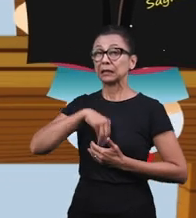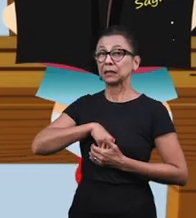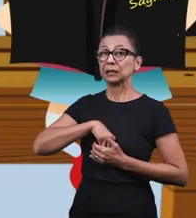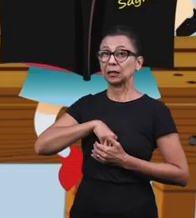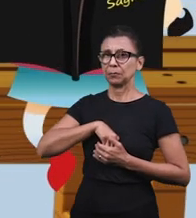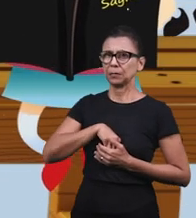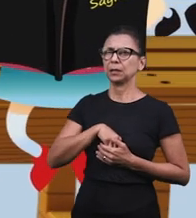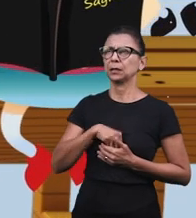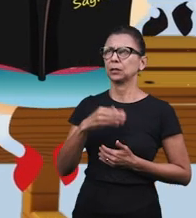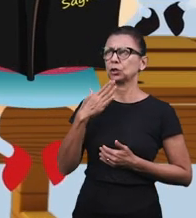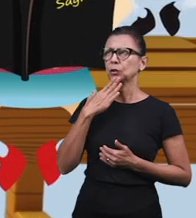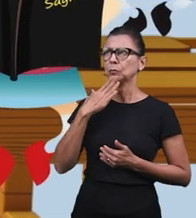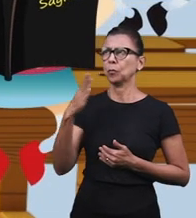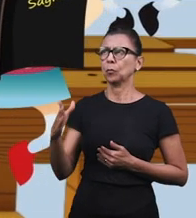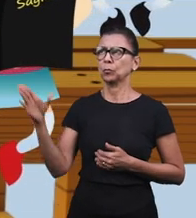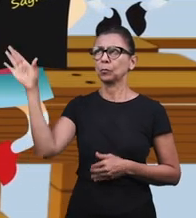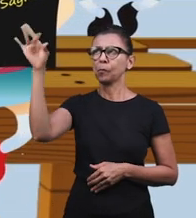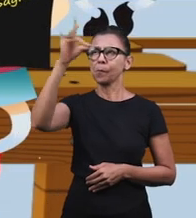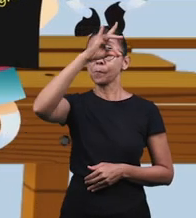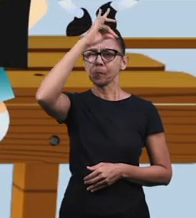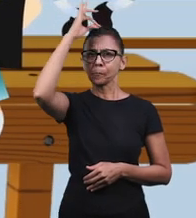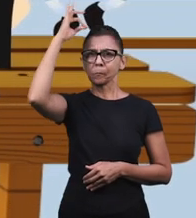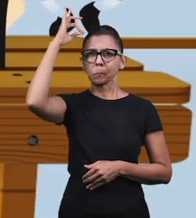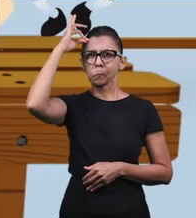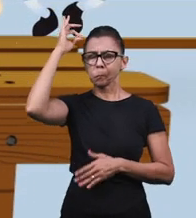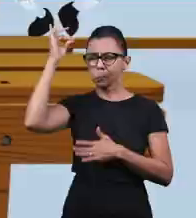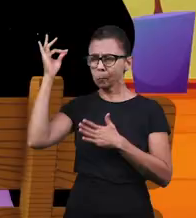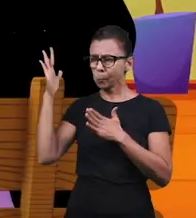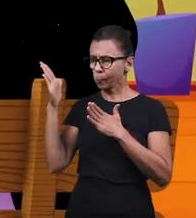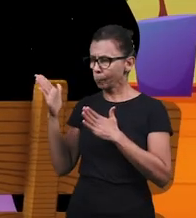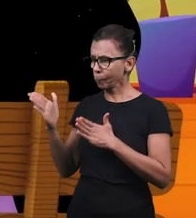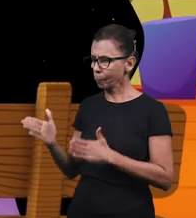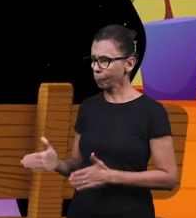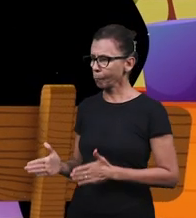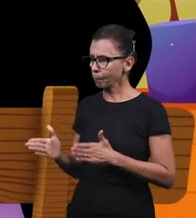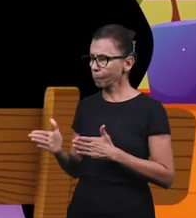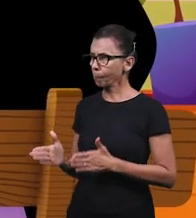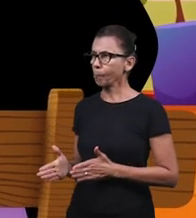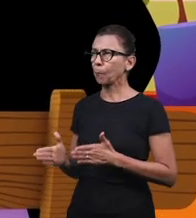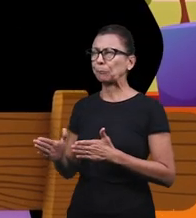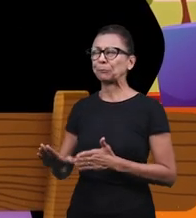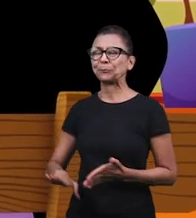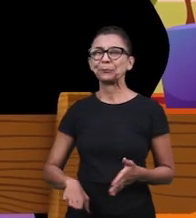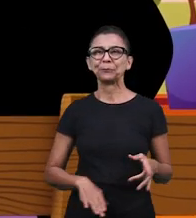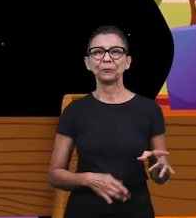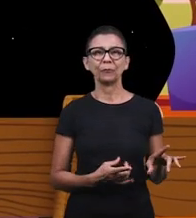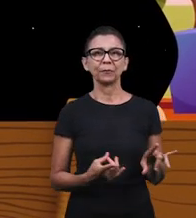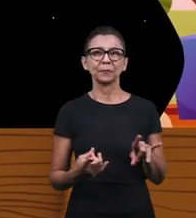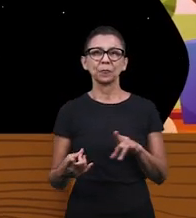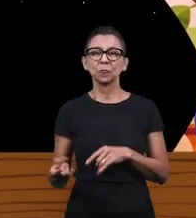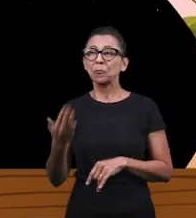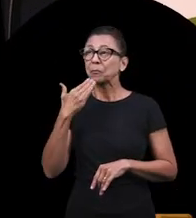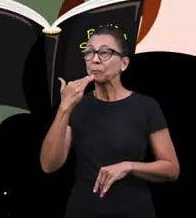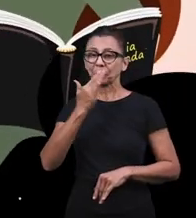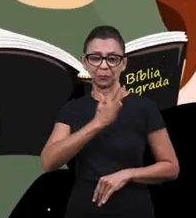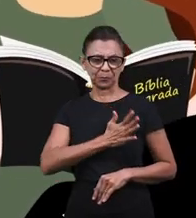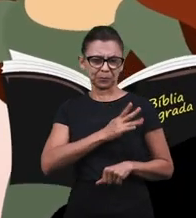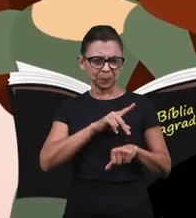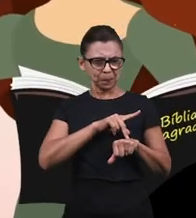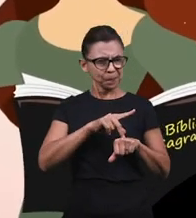e renova dentro em mim um espírito reto. Crie em mim, ó Deus.